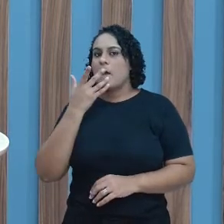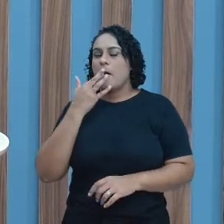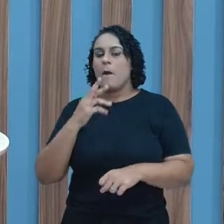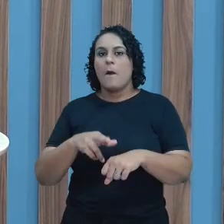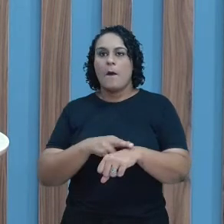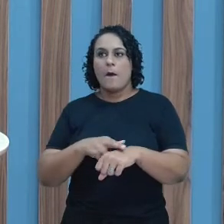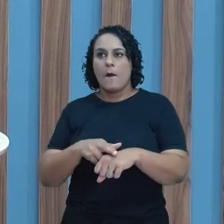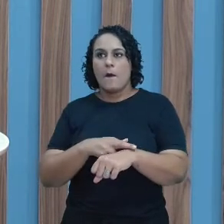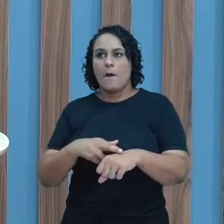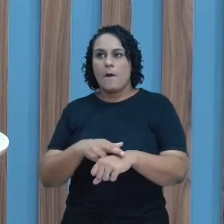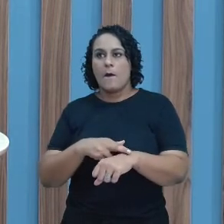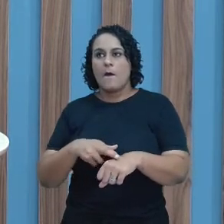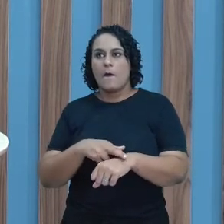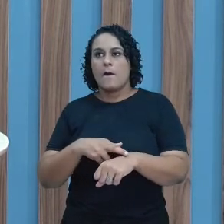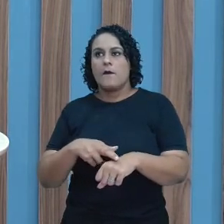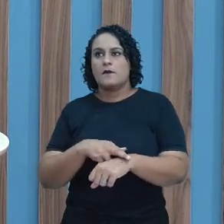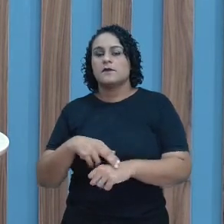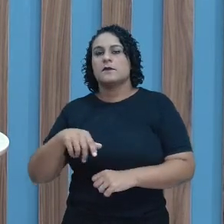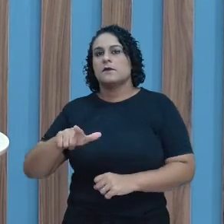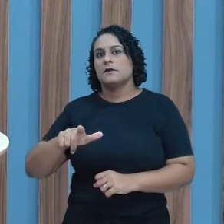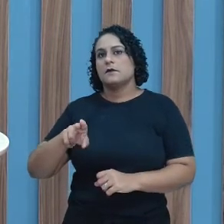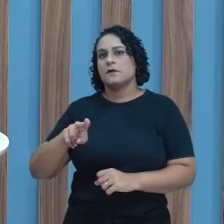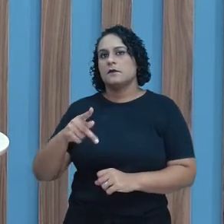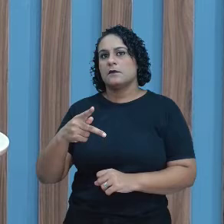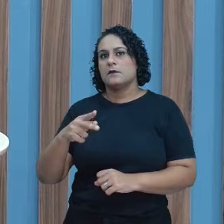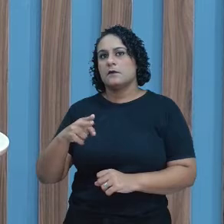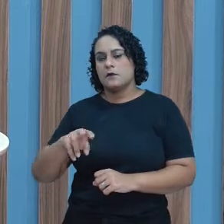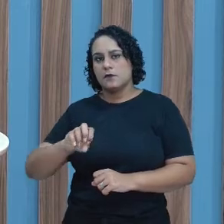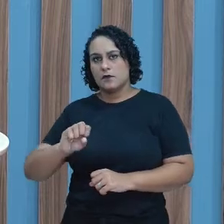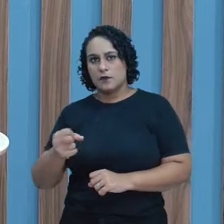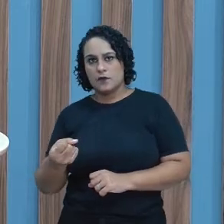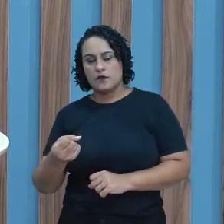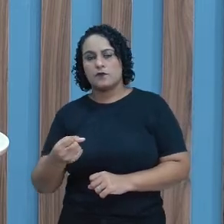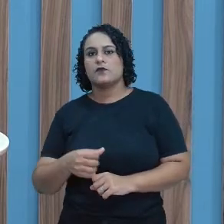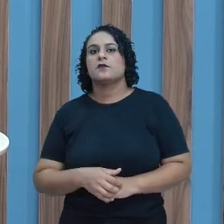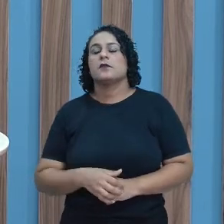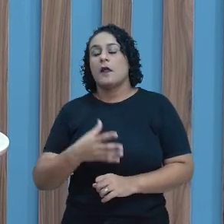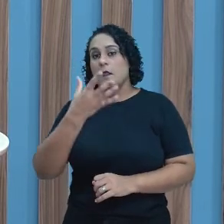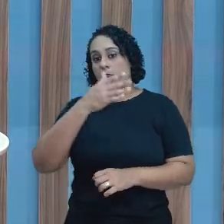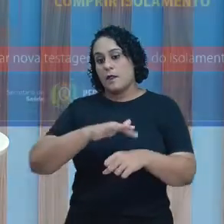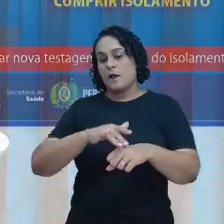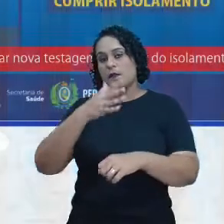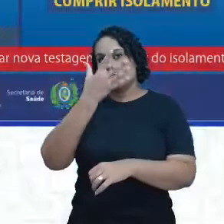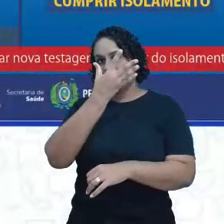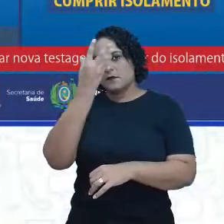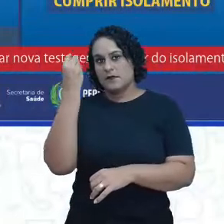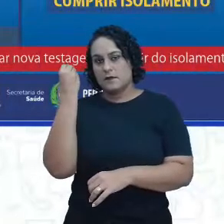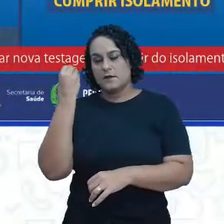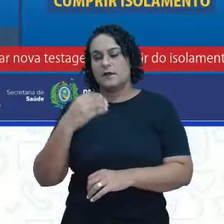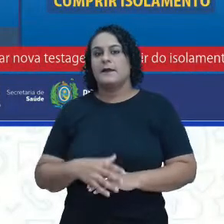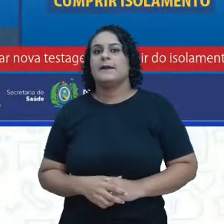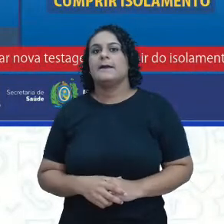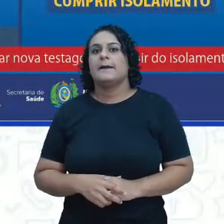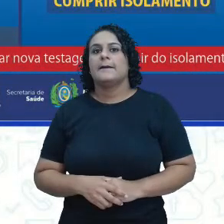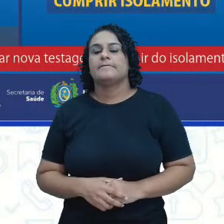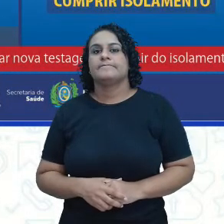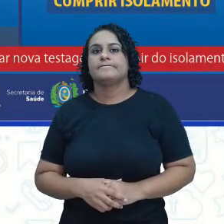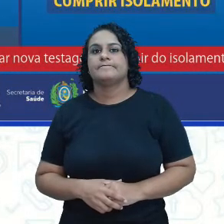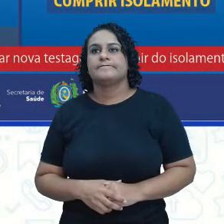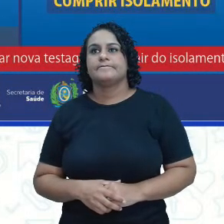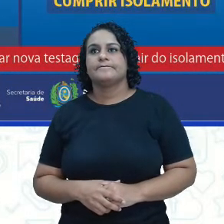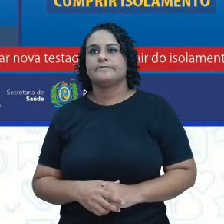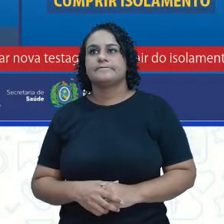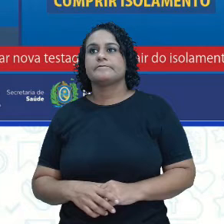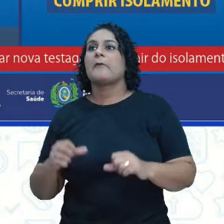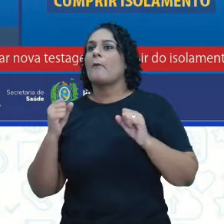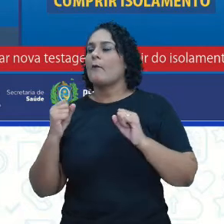durante o mês, a gente vai falando aqui, dando sempre alguma informação em relação a isso, né? Posso continuar, professora Carol?